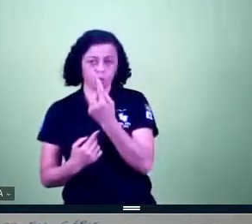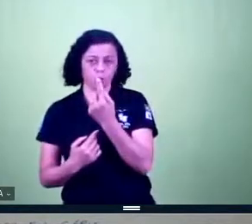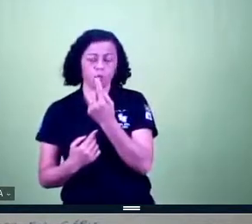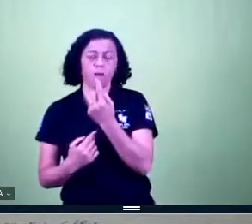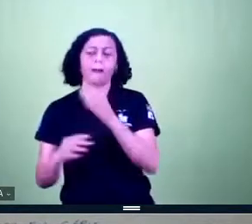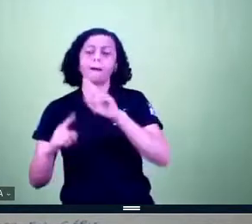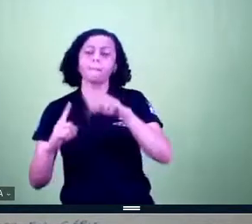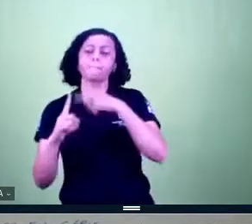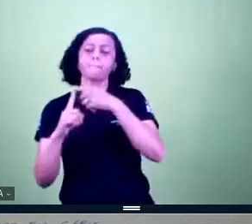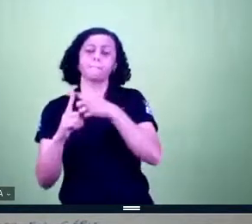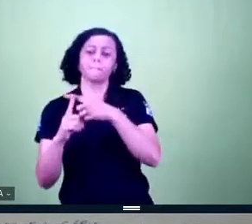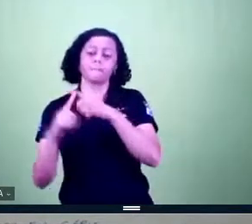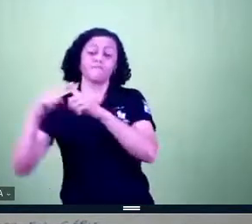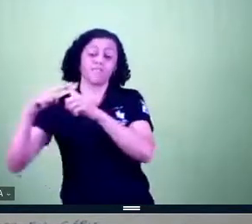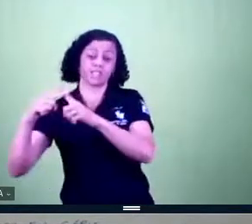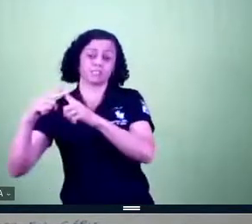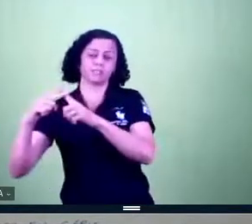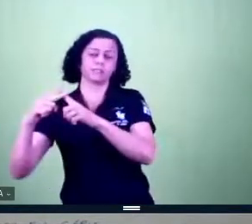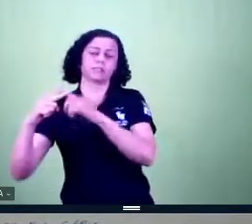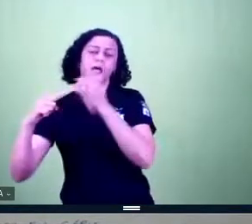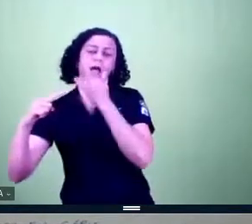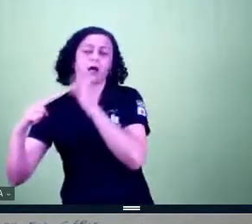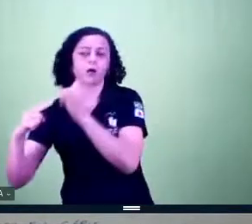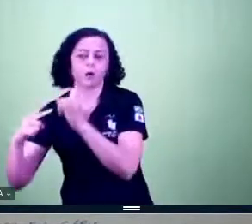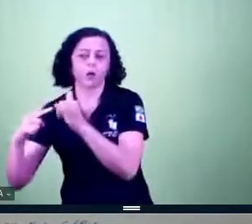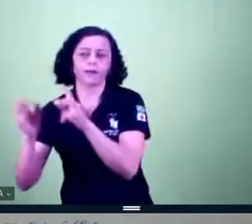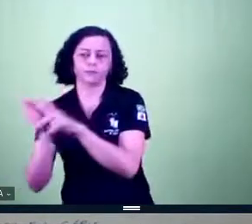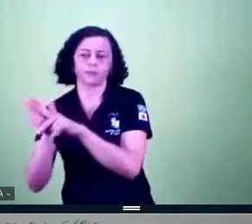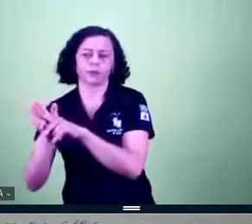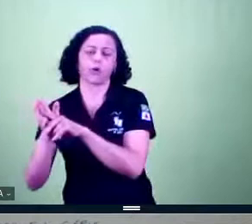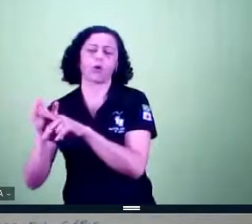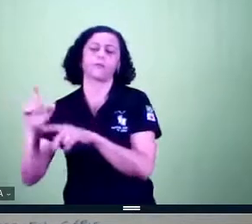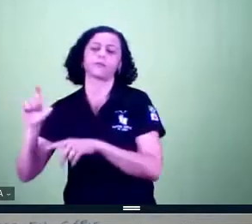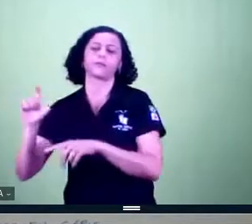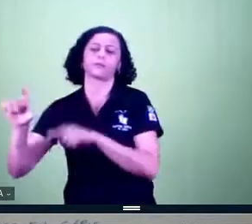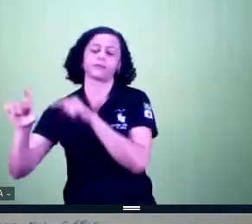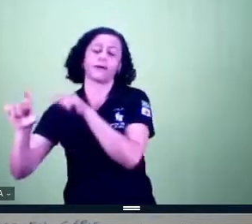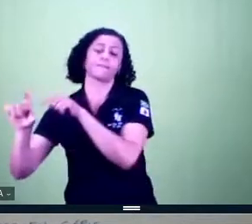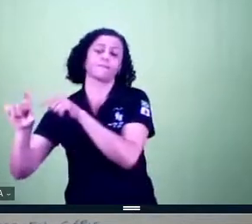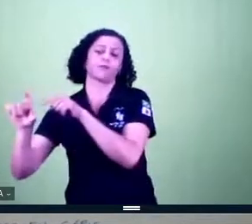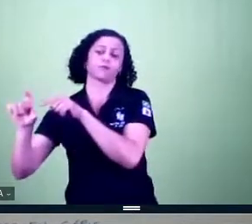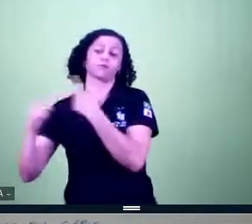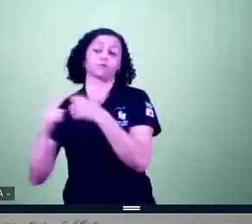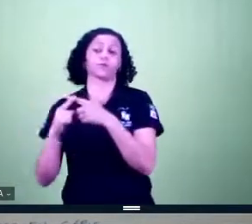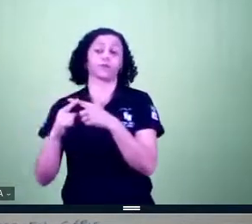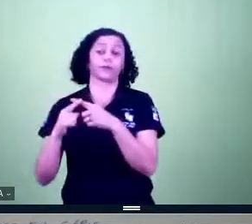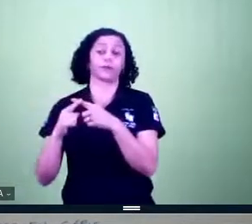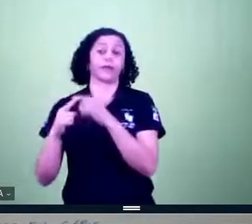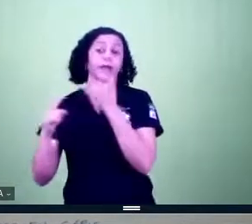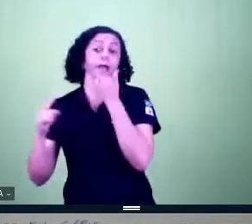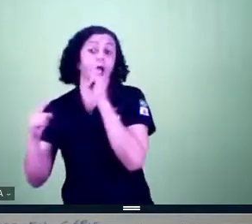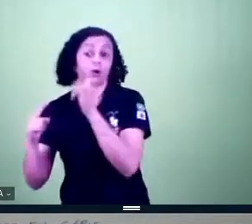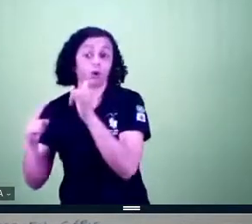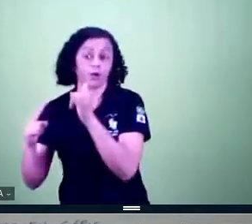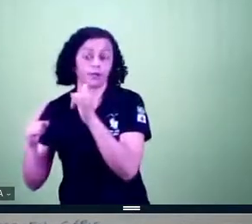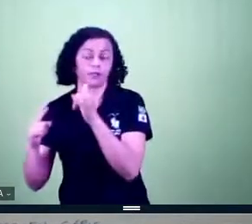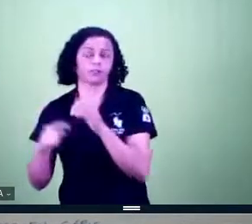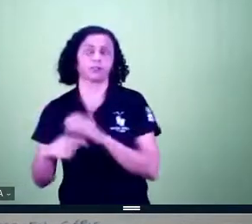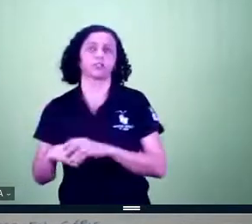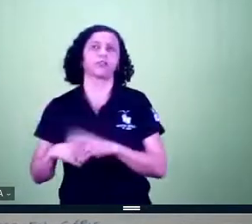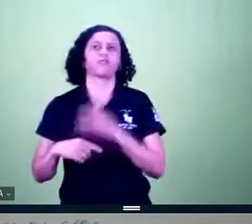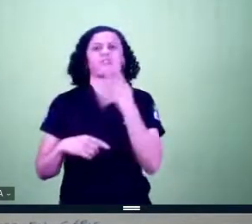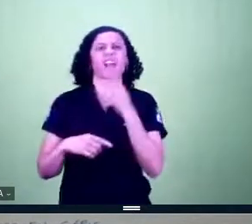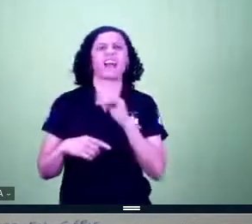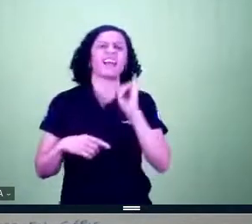da fonte. O grande detalhe está aqui. A corrente que passa no R1, eu não vou chamar de IR1,